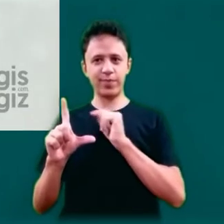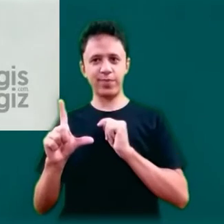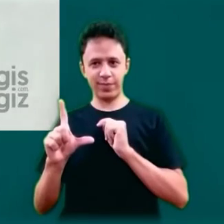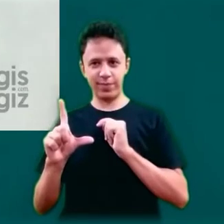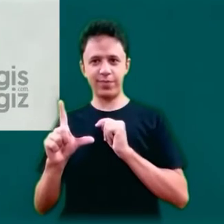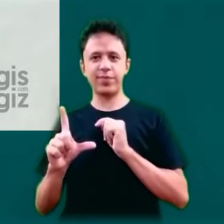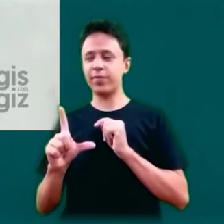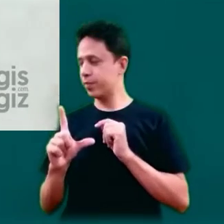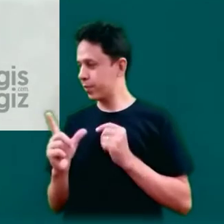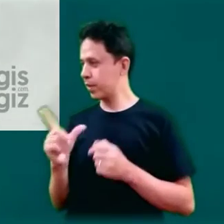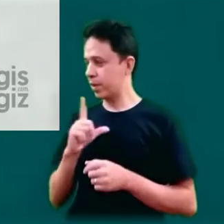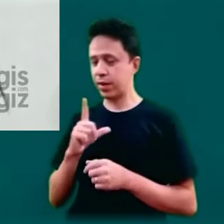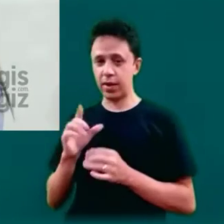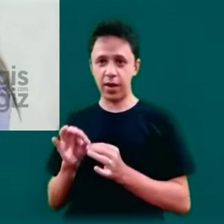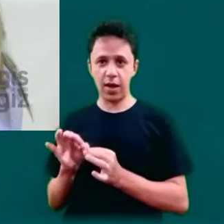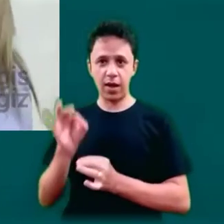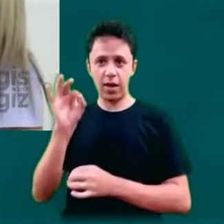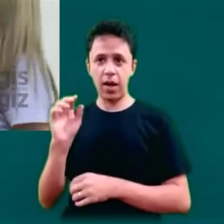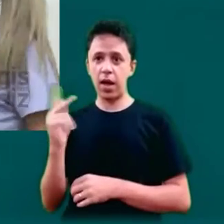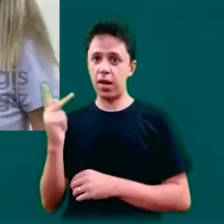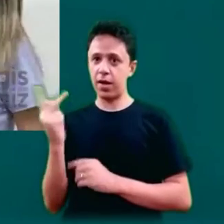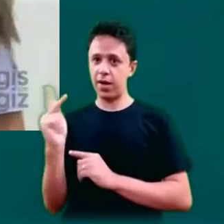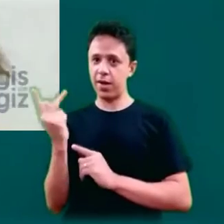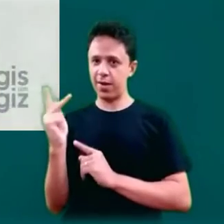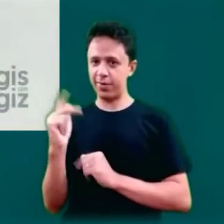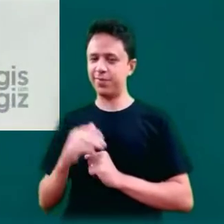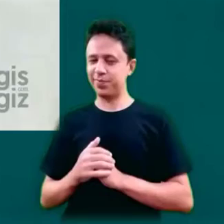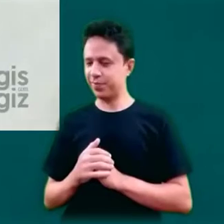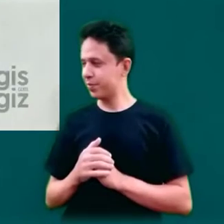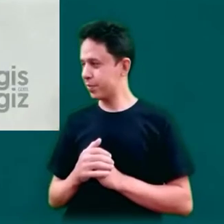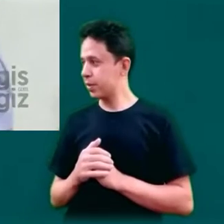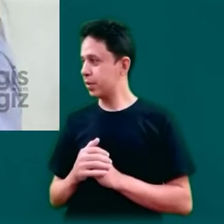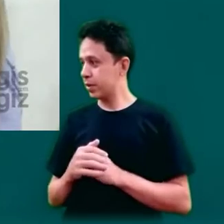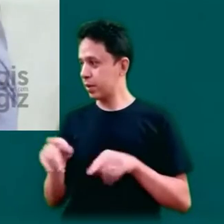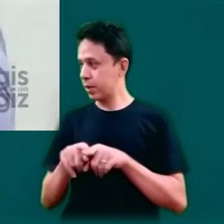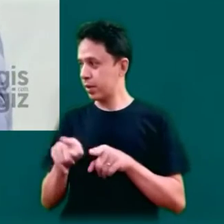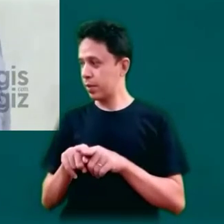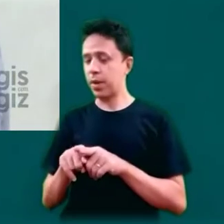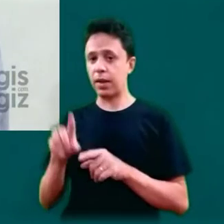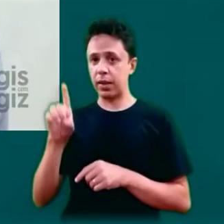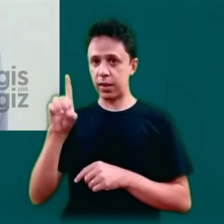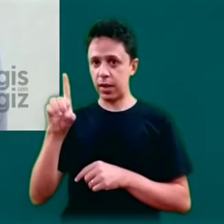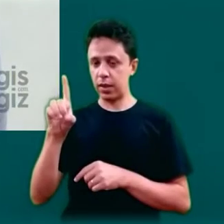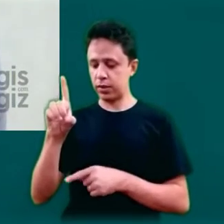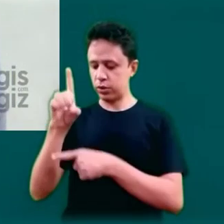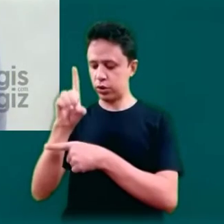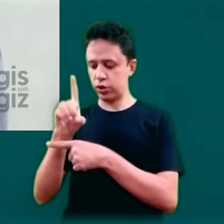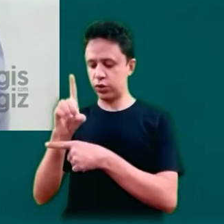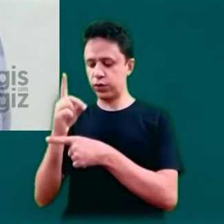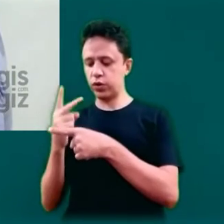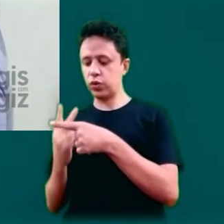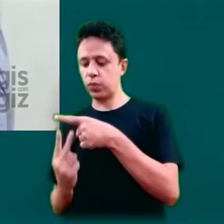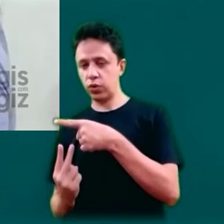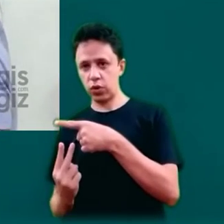reto com o lado. Então, aqui eu teria a altura, que essa altura é o mesmo tamanho daqui, que é D dividido